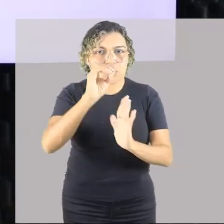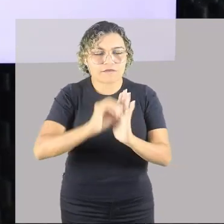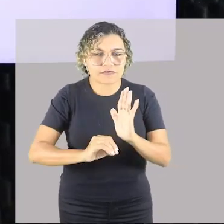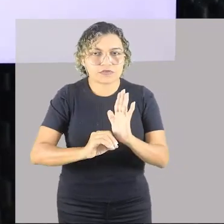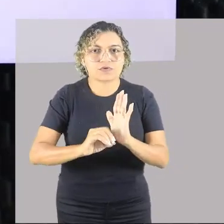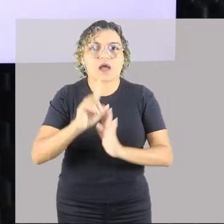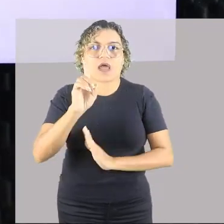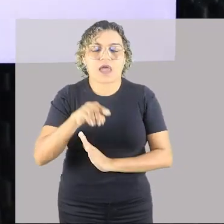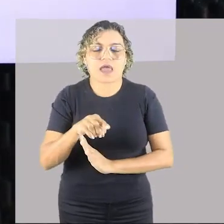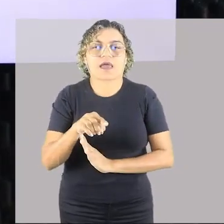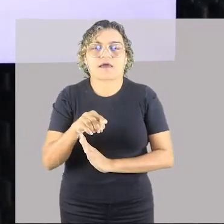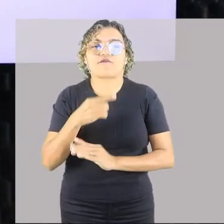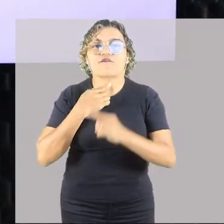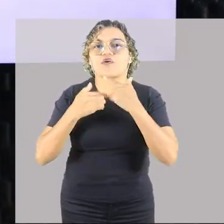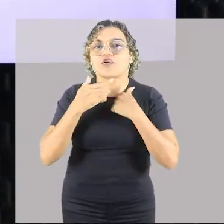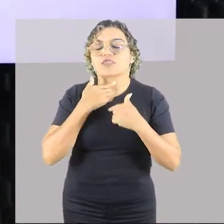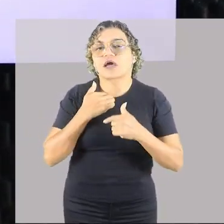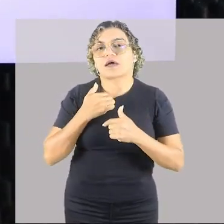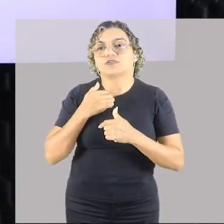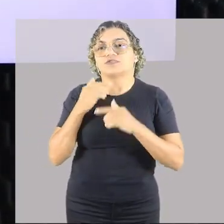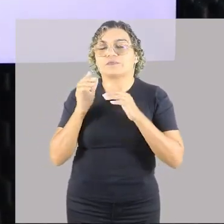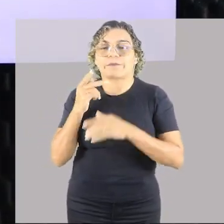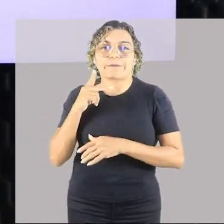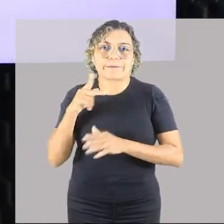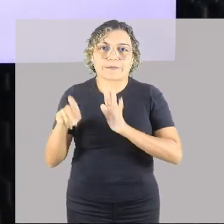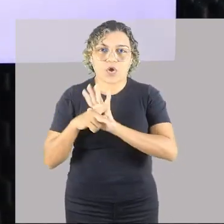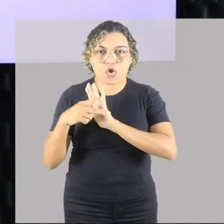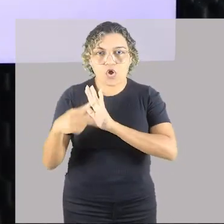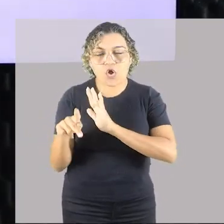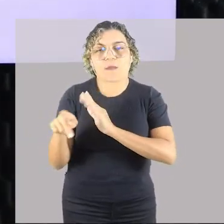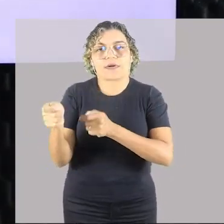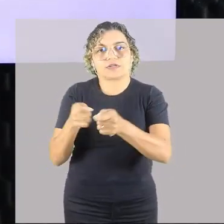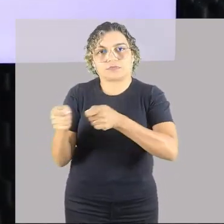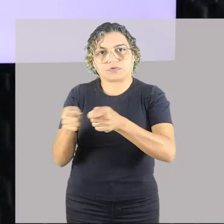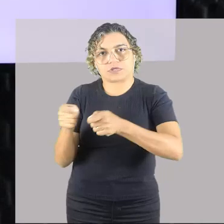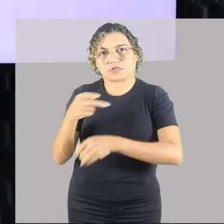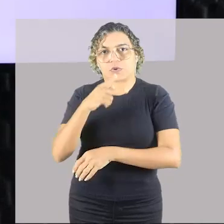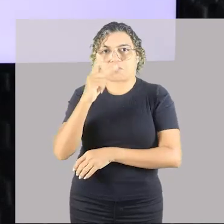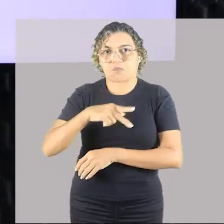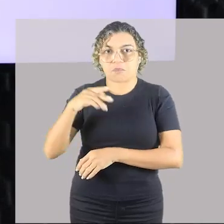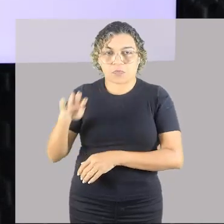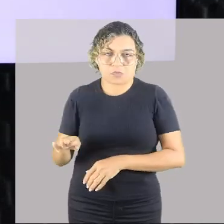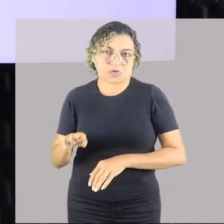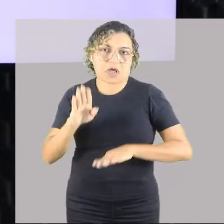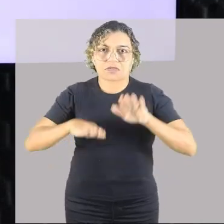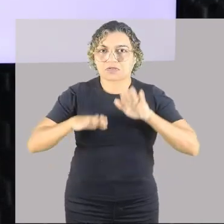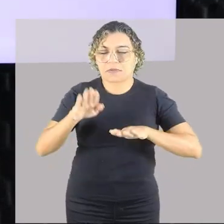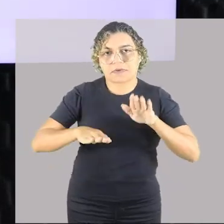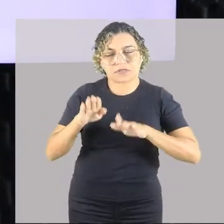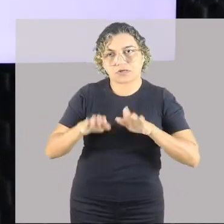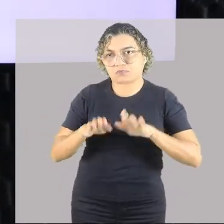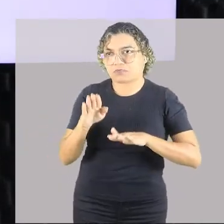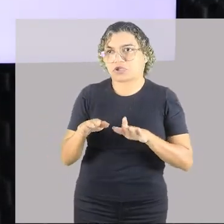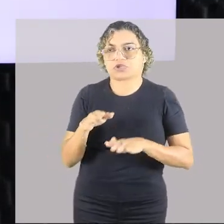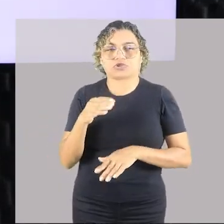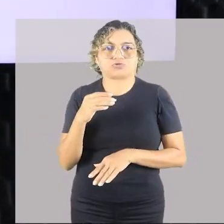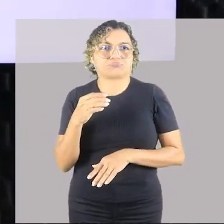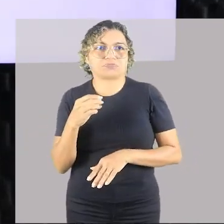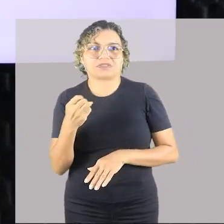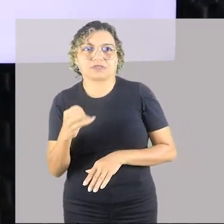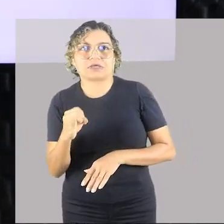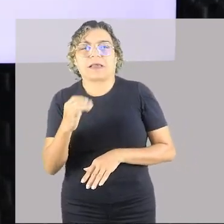será instaurado pela própria vontade da administração pública, ou seja, independentemente de